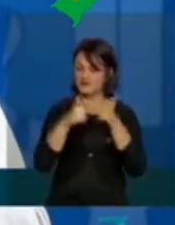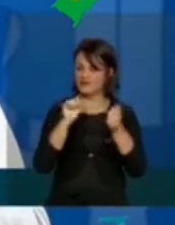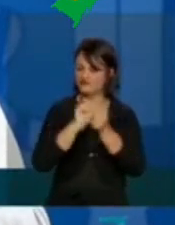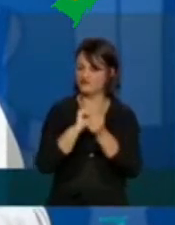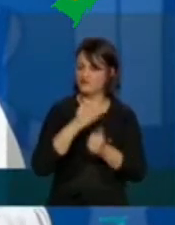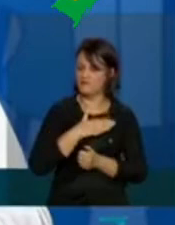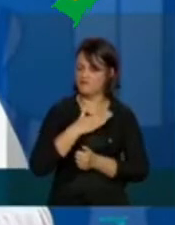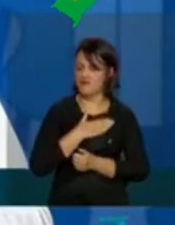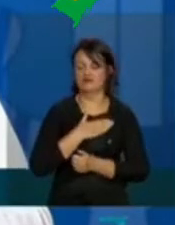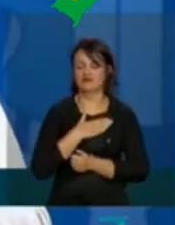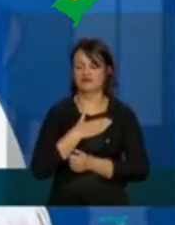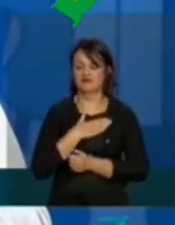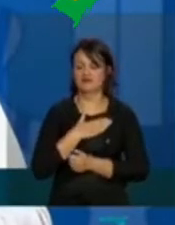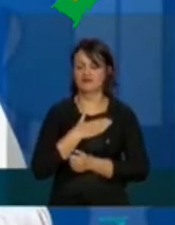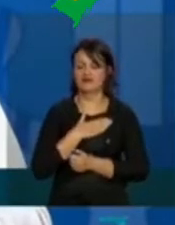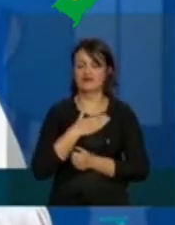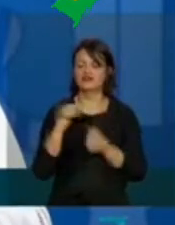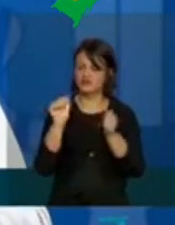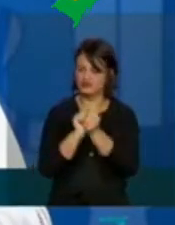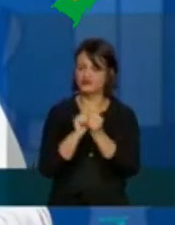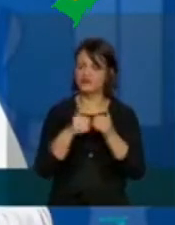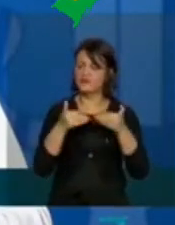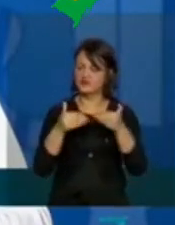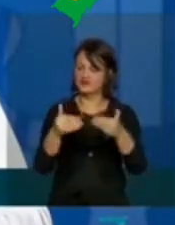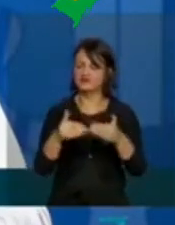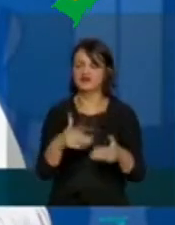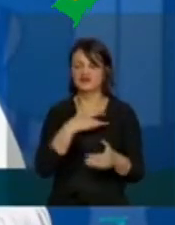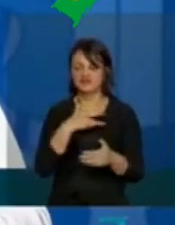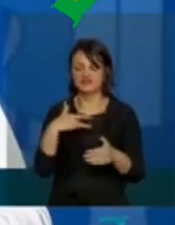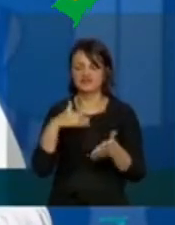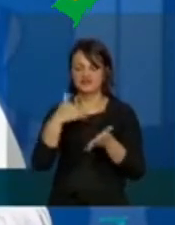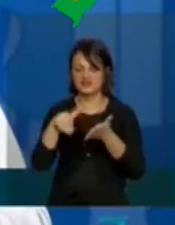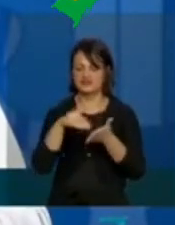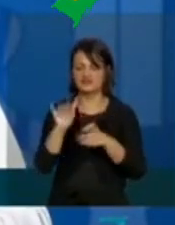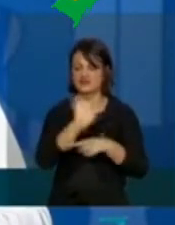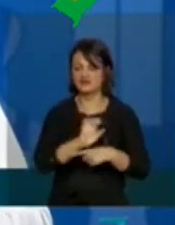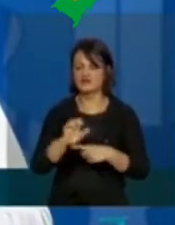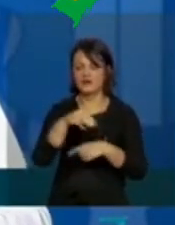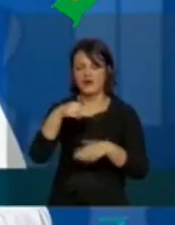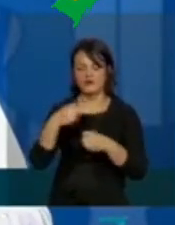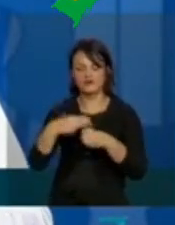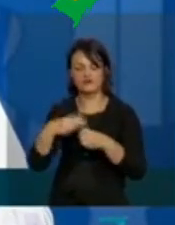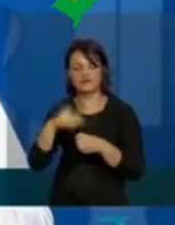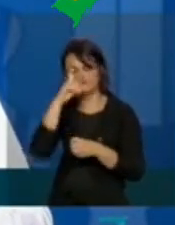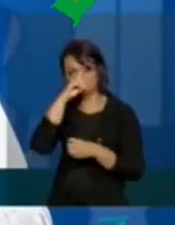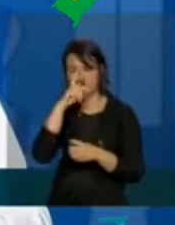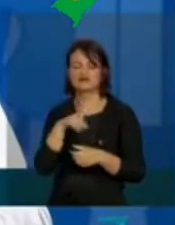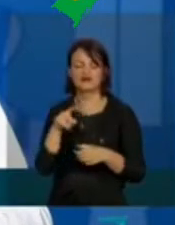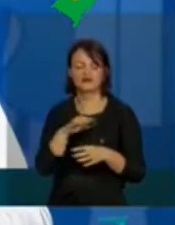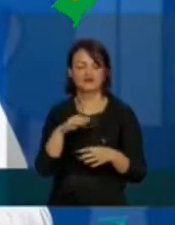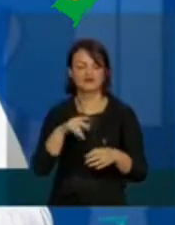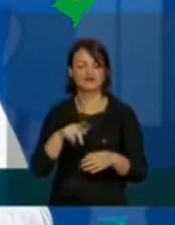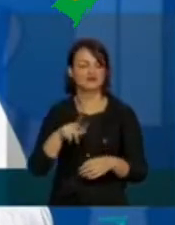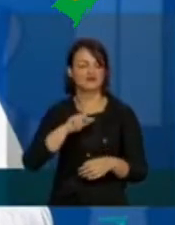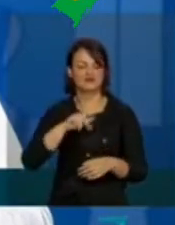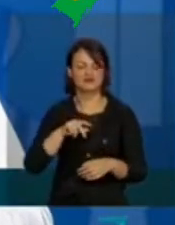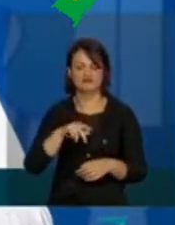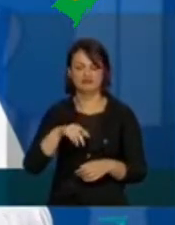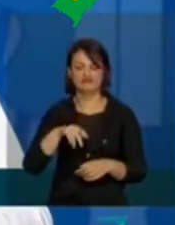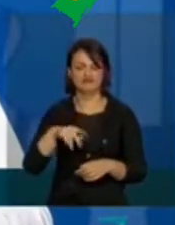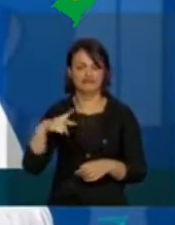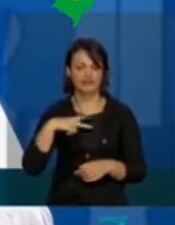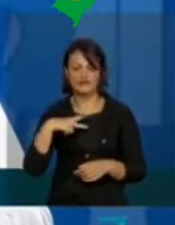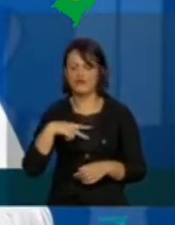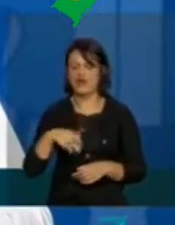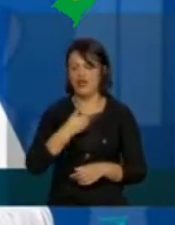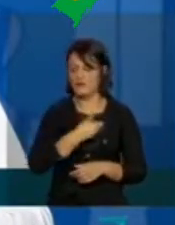são parte do nosso Ministério da Saúde, junto com as secretarias estaduais, municipais, hospitais, tanto públicos quanto privados. Nós